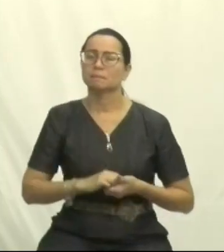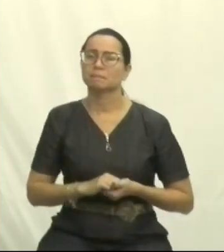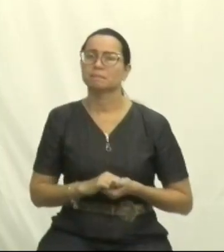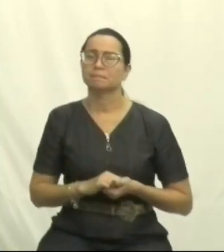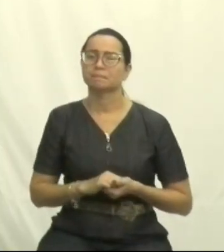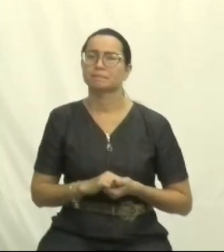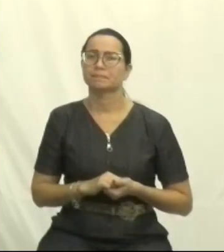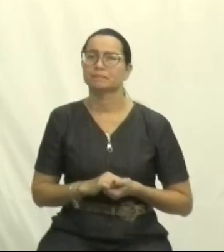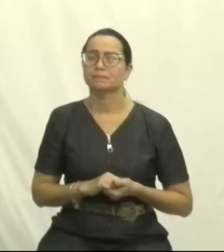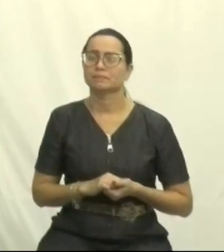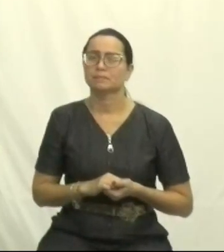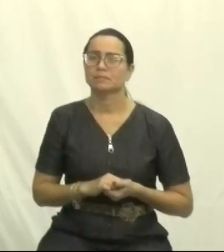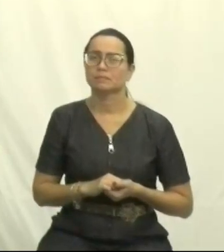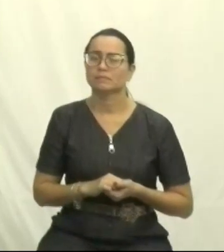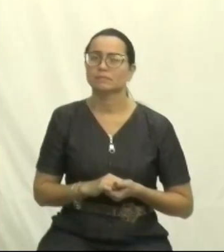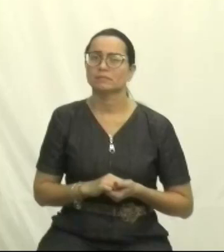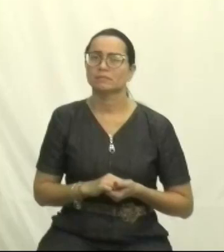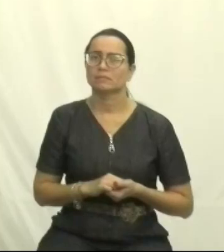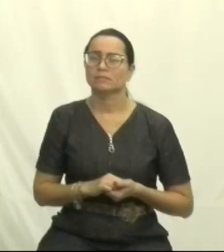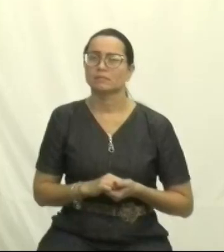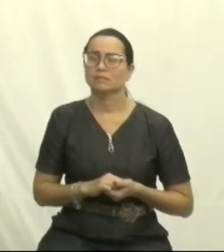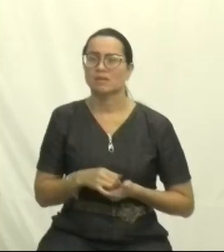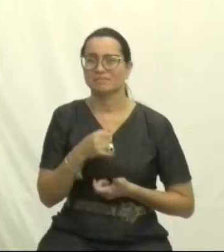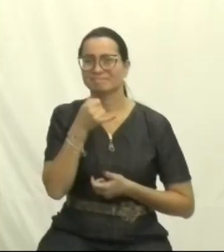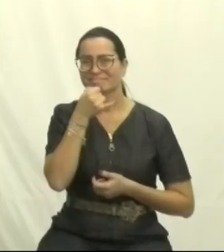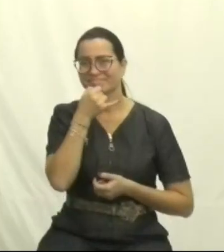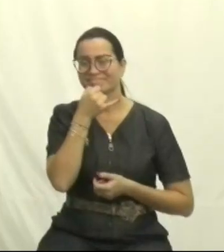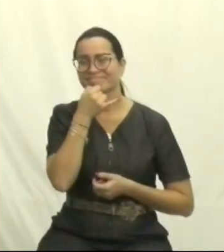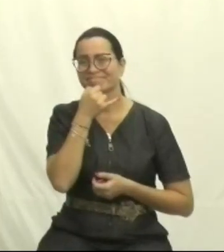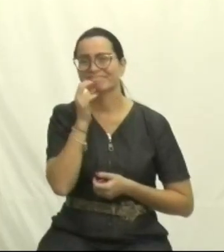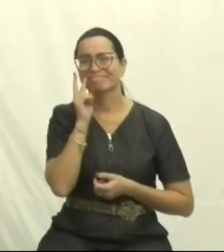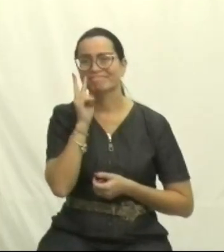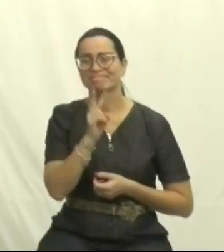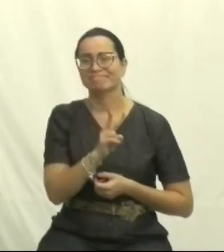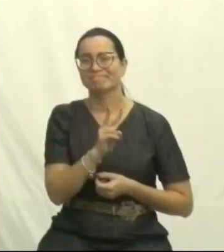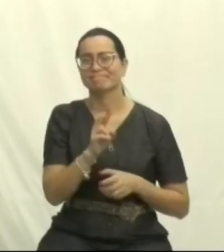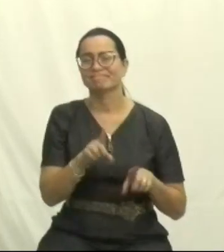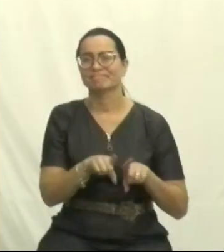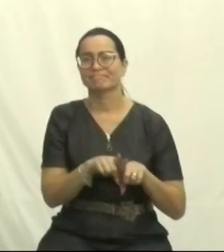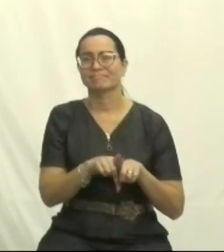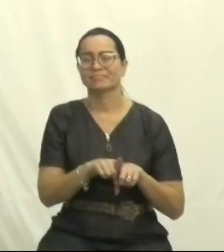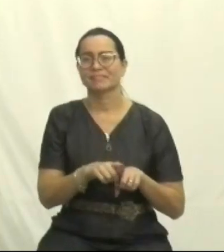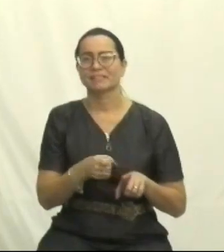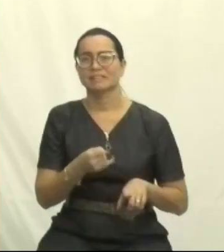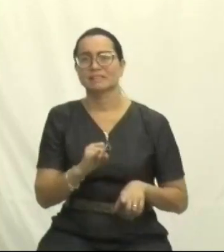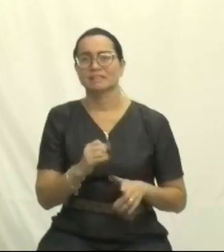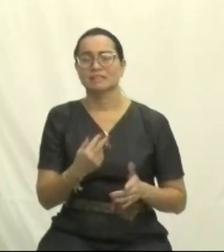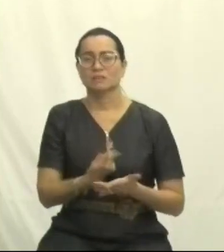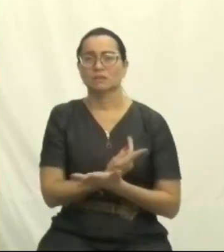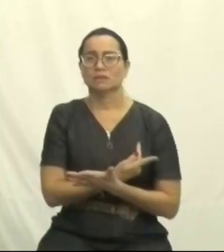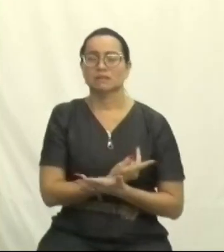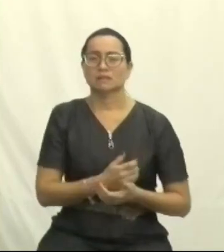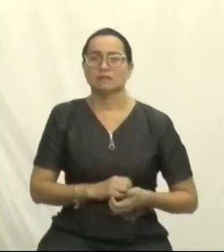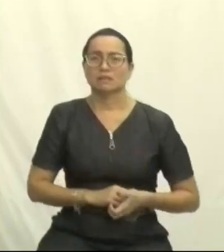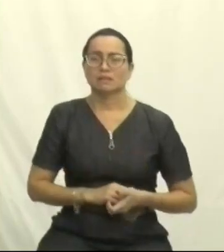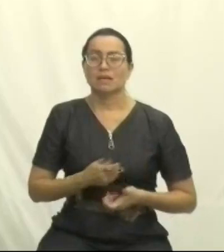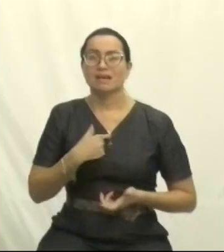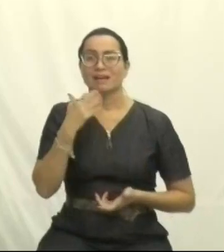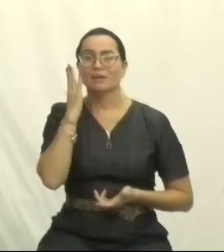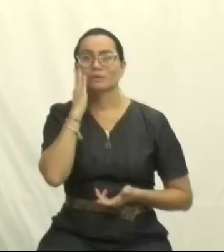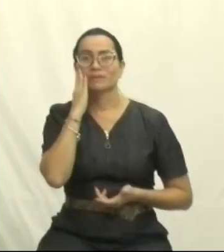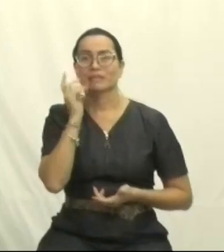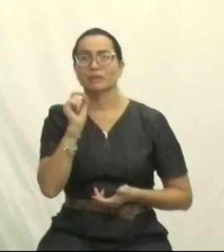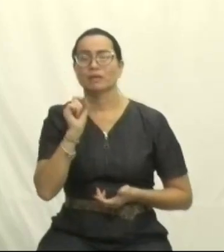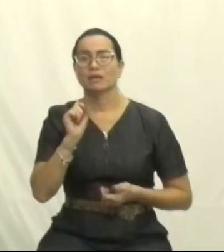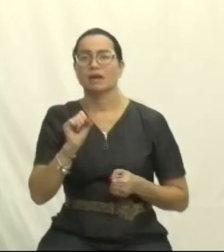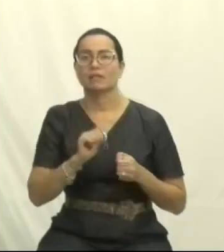naquele local ali. É triste ver. E se ocorrer, né? Eu sei que foi